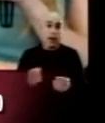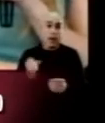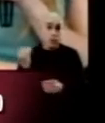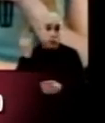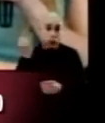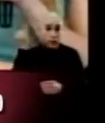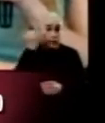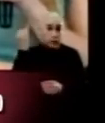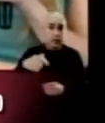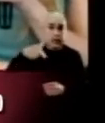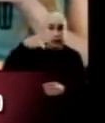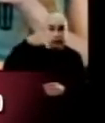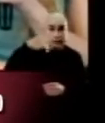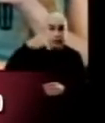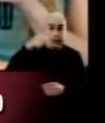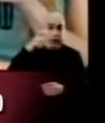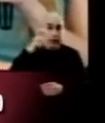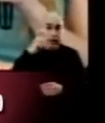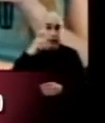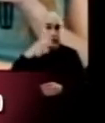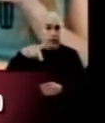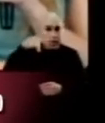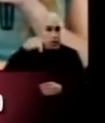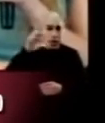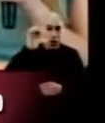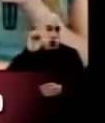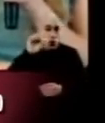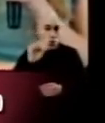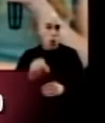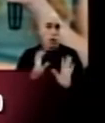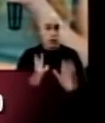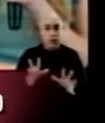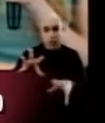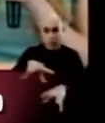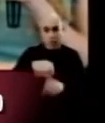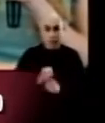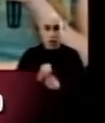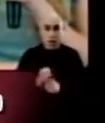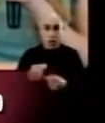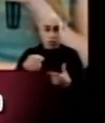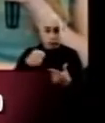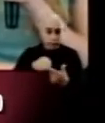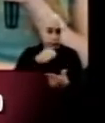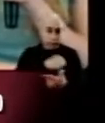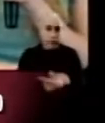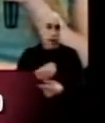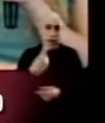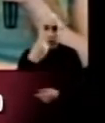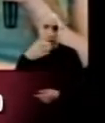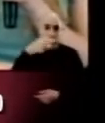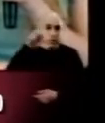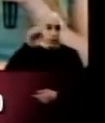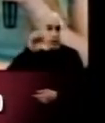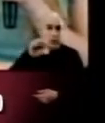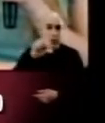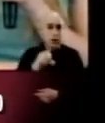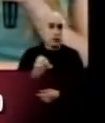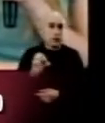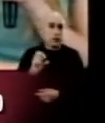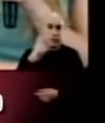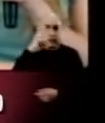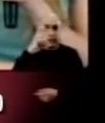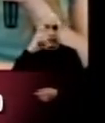aí 79,23% dos casos confirmados por PCR. E os outros 19,59%